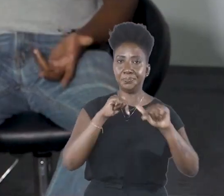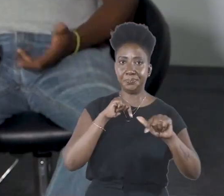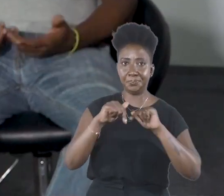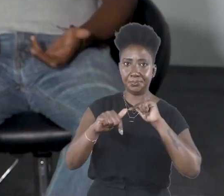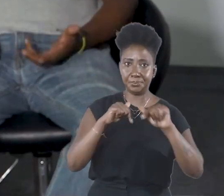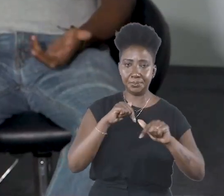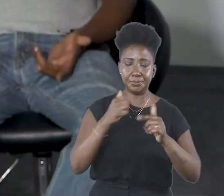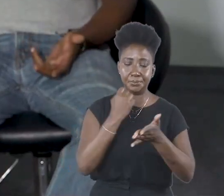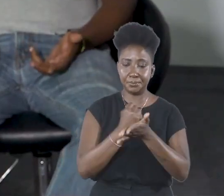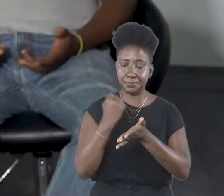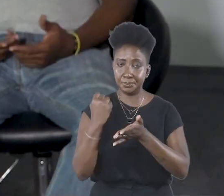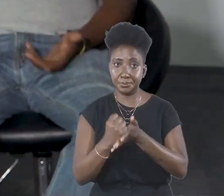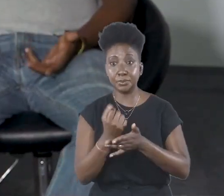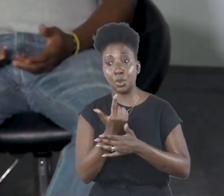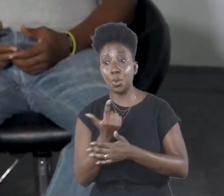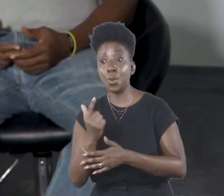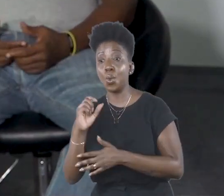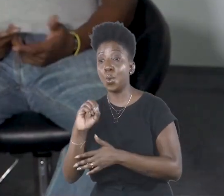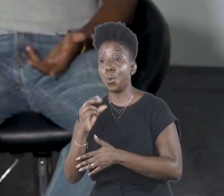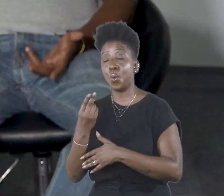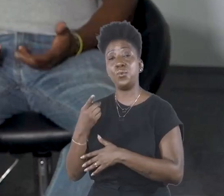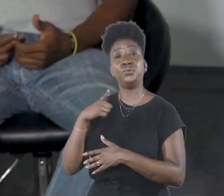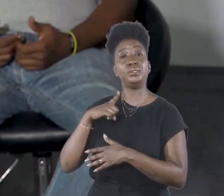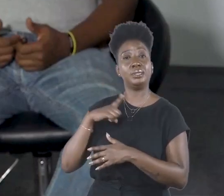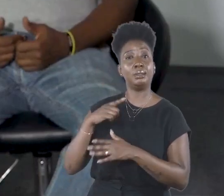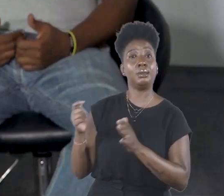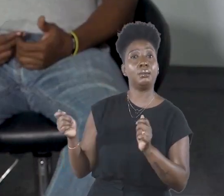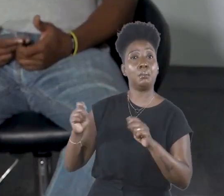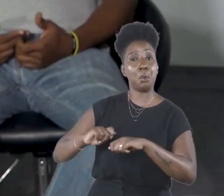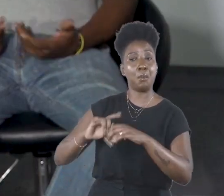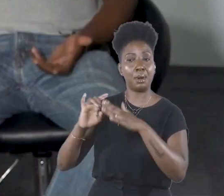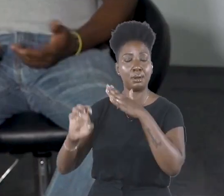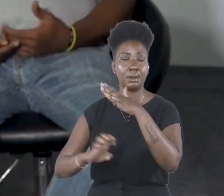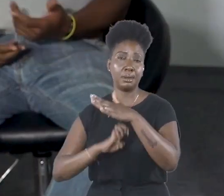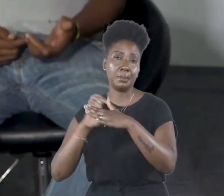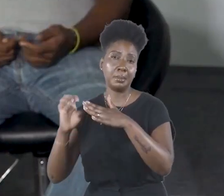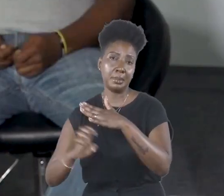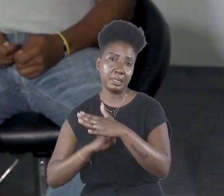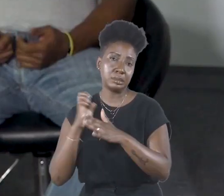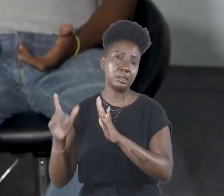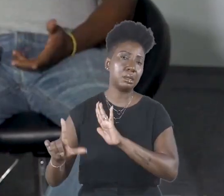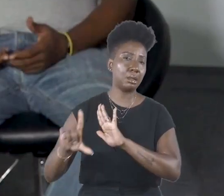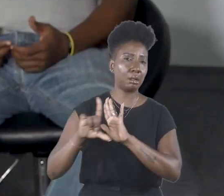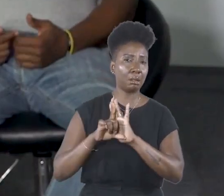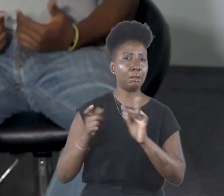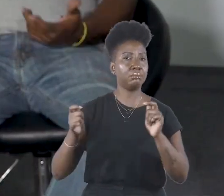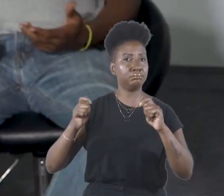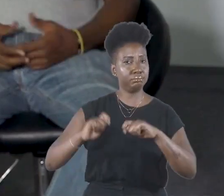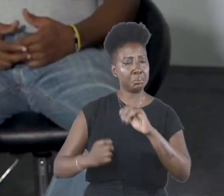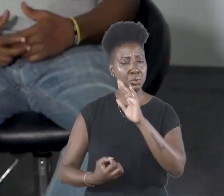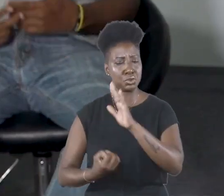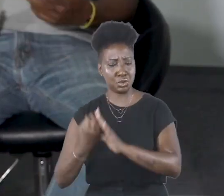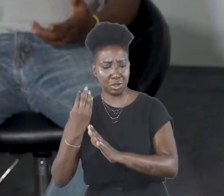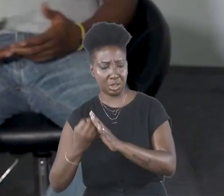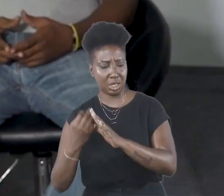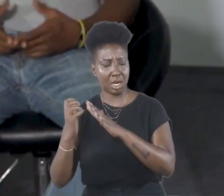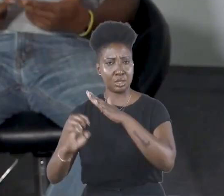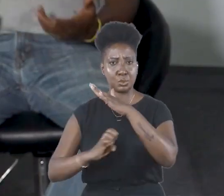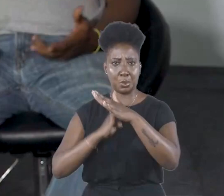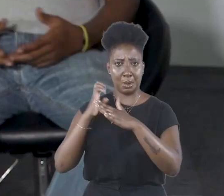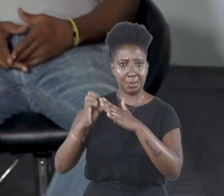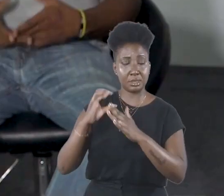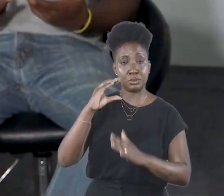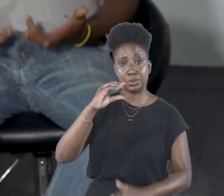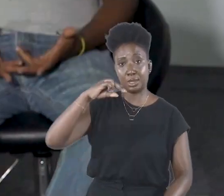trabalhar, contrato assinado, ou você tem seu próprio negócio, que a lei brasileira permitir, qualquer pessoa pode criar seu